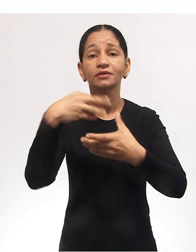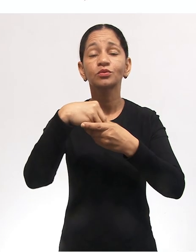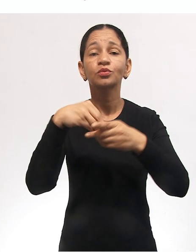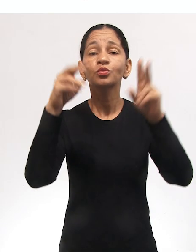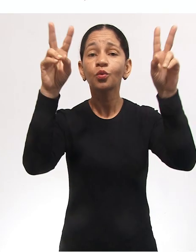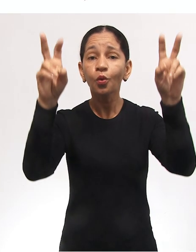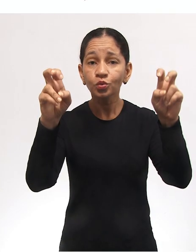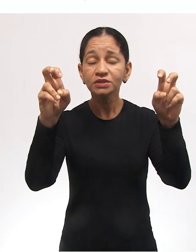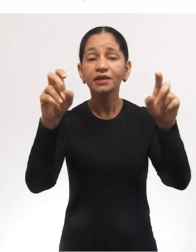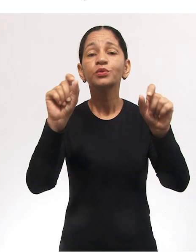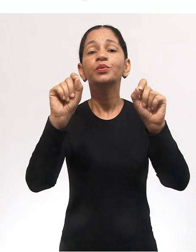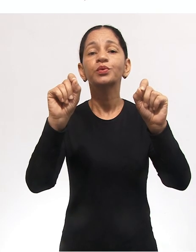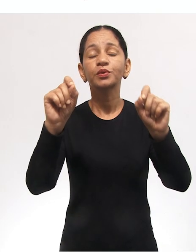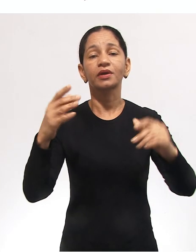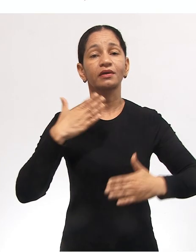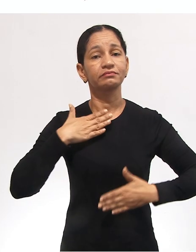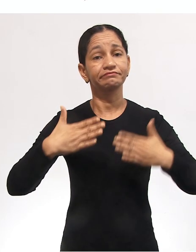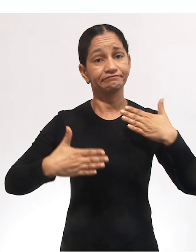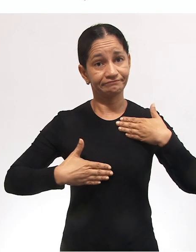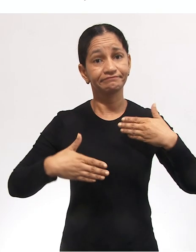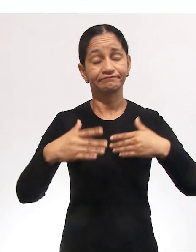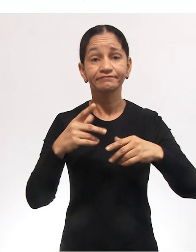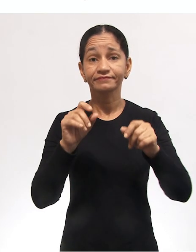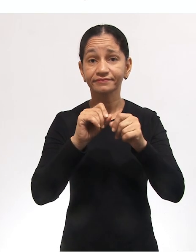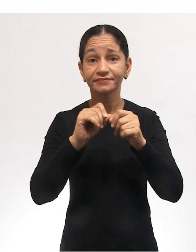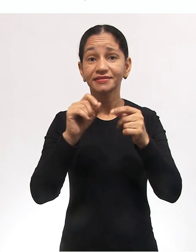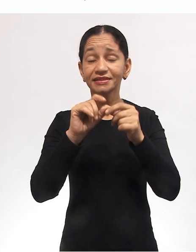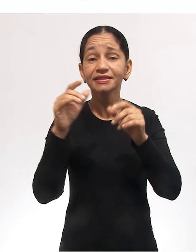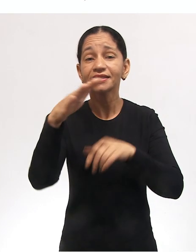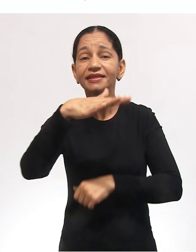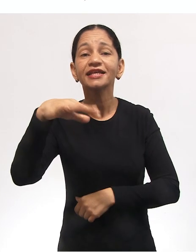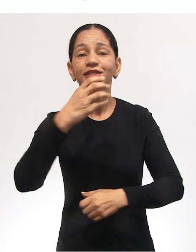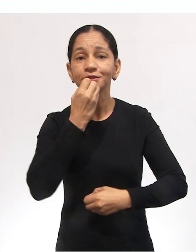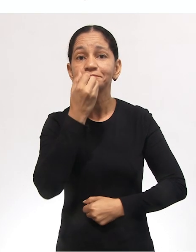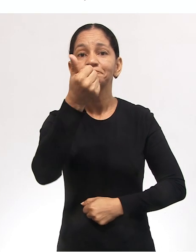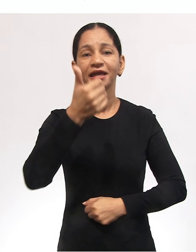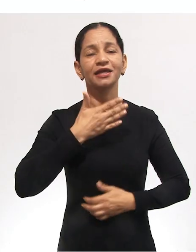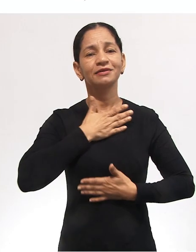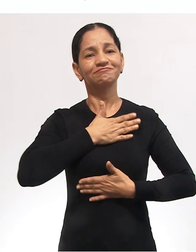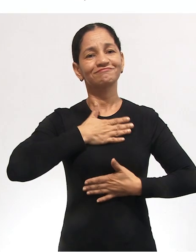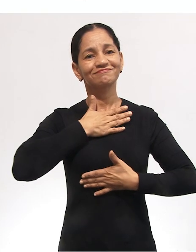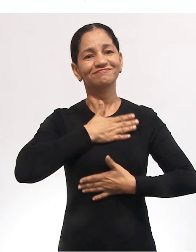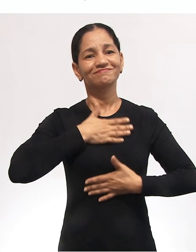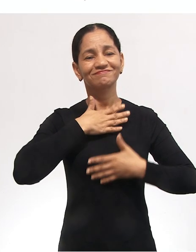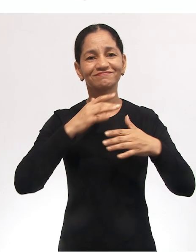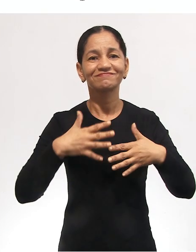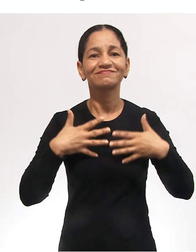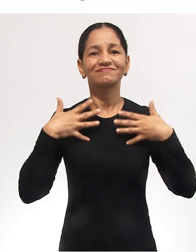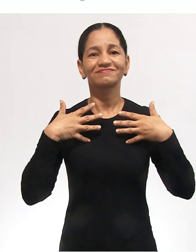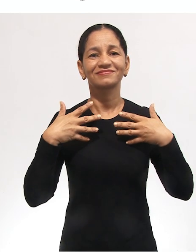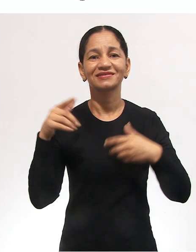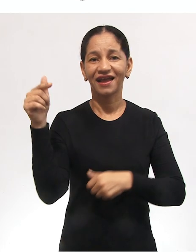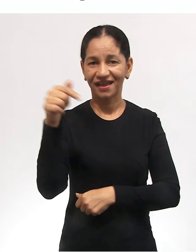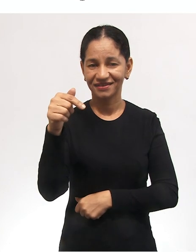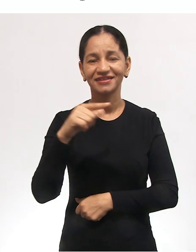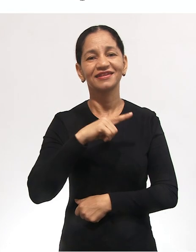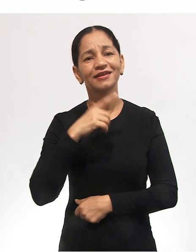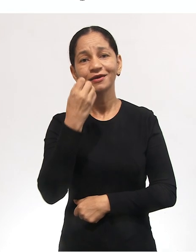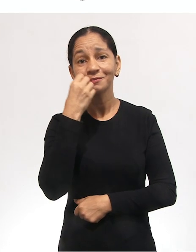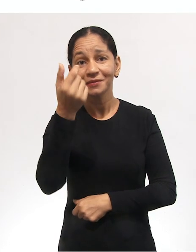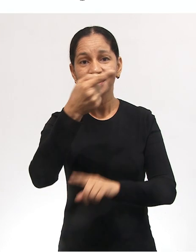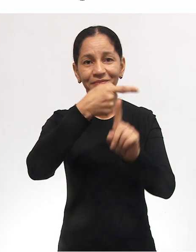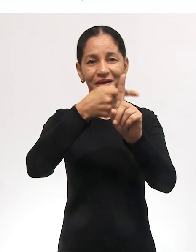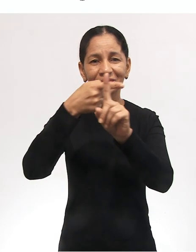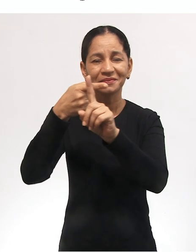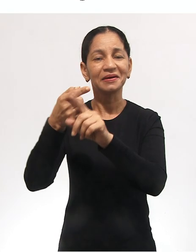e contribuir para o desenvolvimento de um bem-estar no ambiente do trabalho, tá bom? Então, esses são os nossos